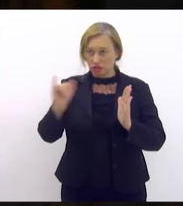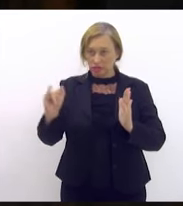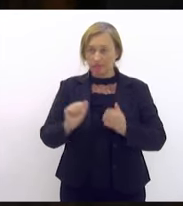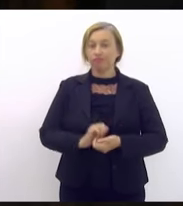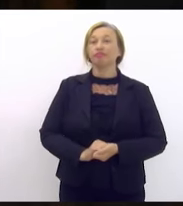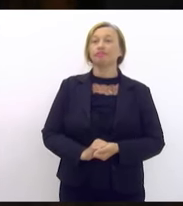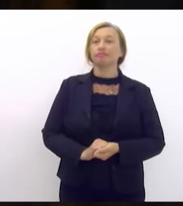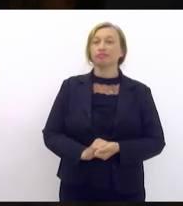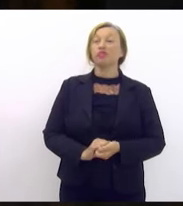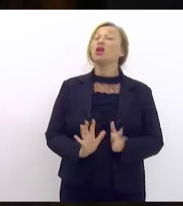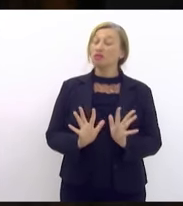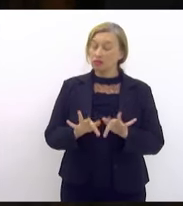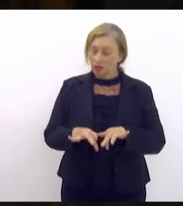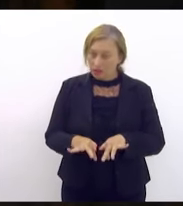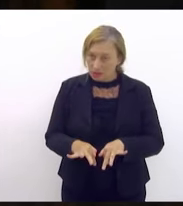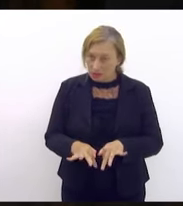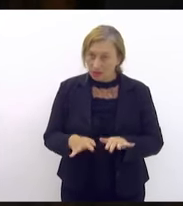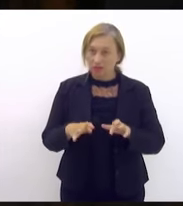do dia está suspensa a sessão